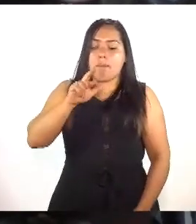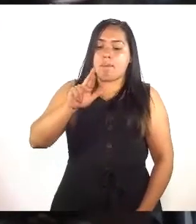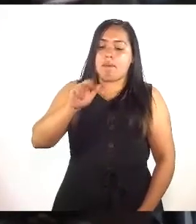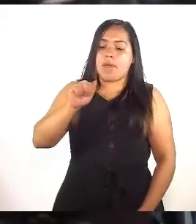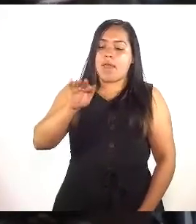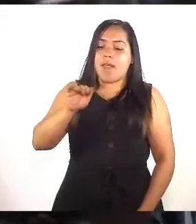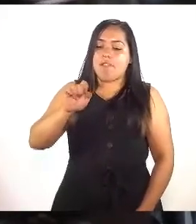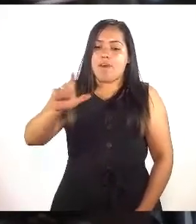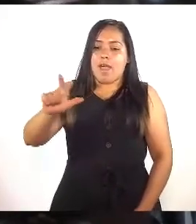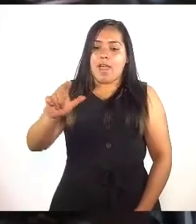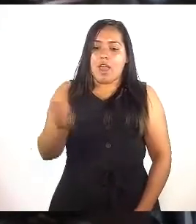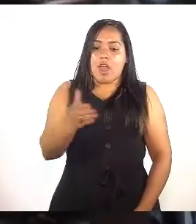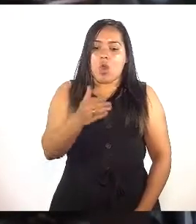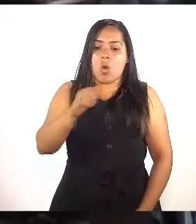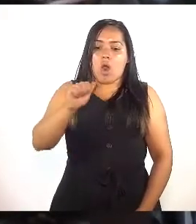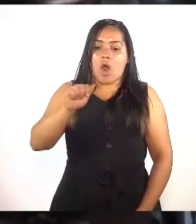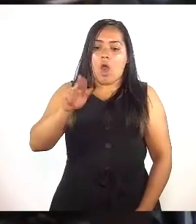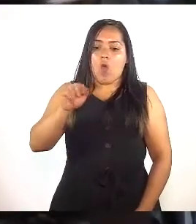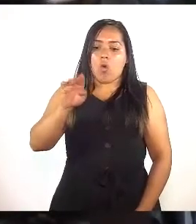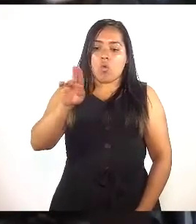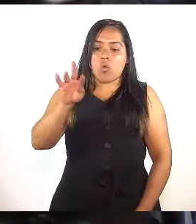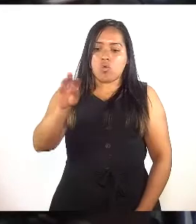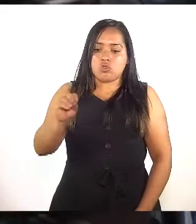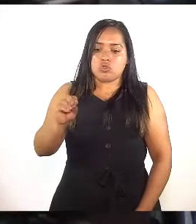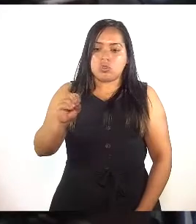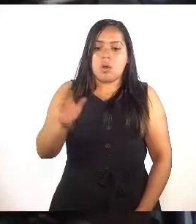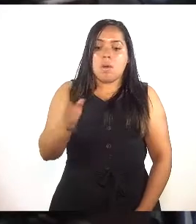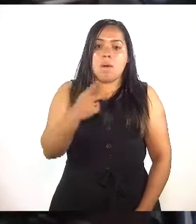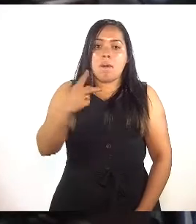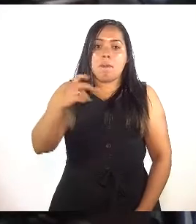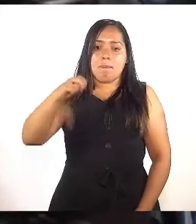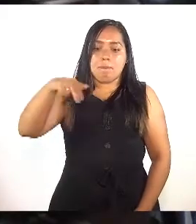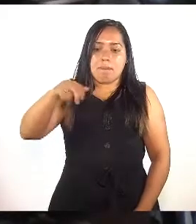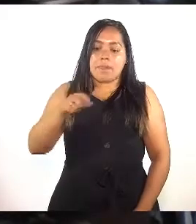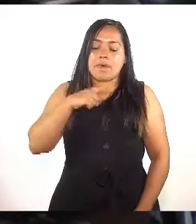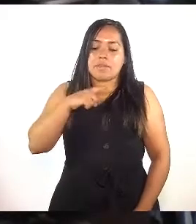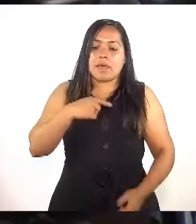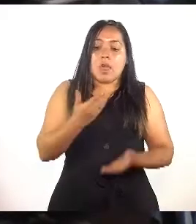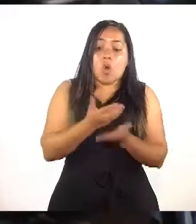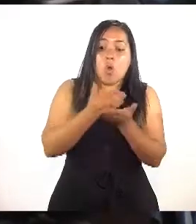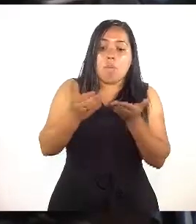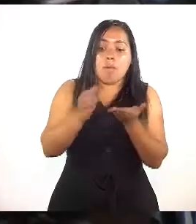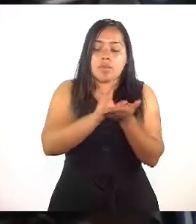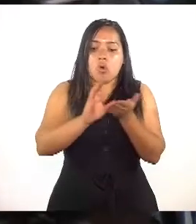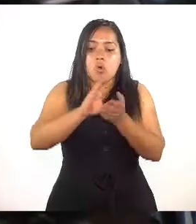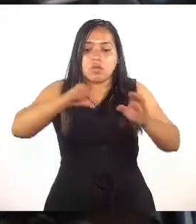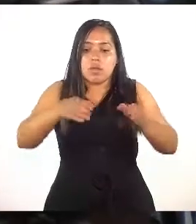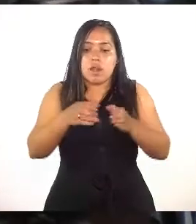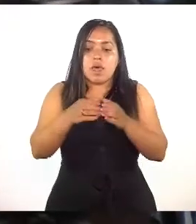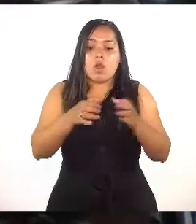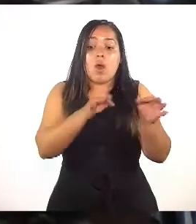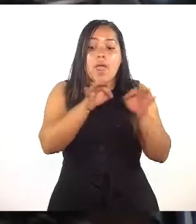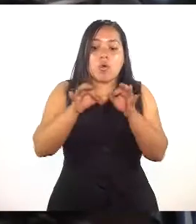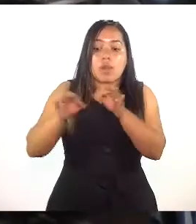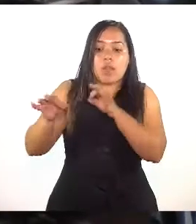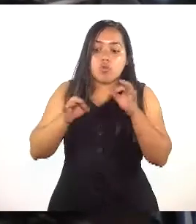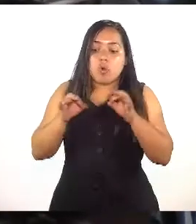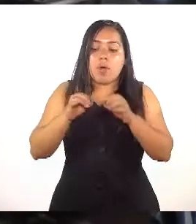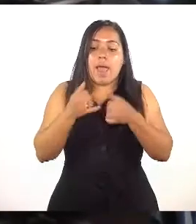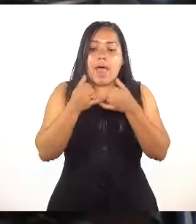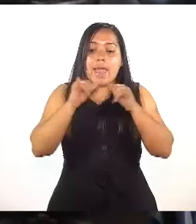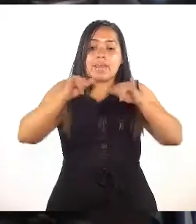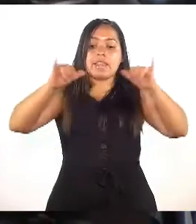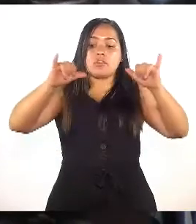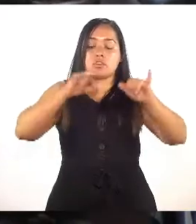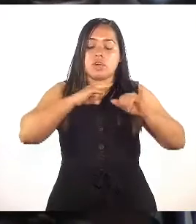Pena Franca, indicado pelo Poder Executivo para o cargo de conselheiro da Agência Reguladora de Energia e Saneamento Básico